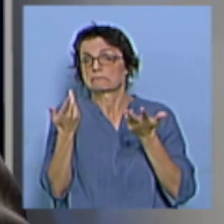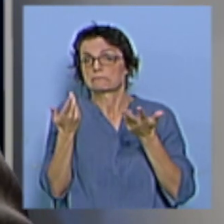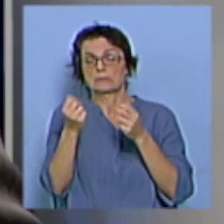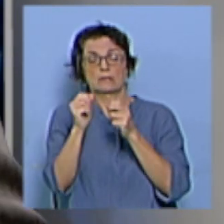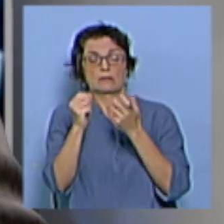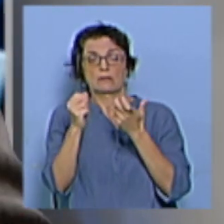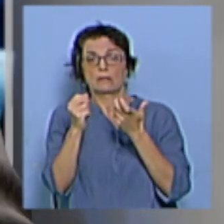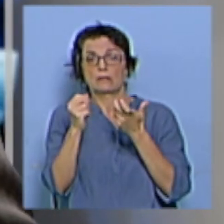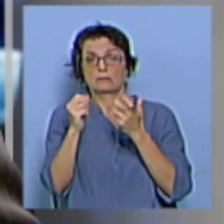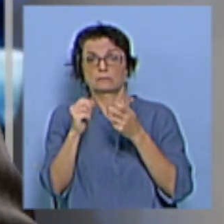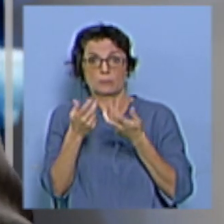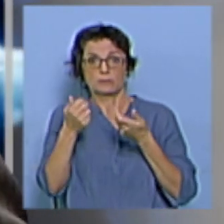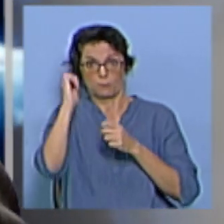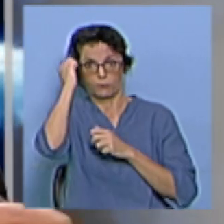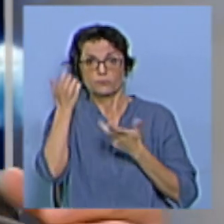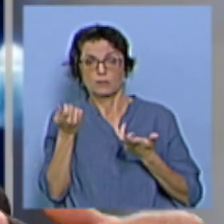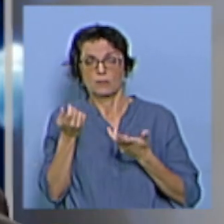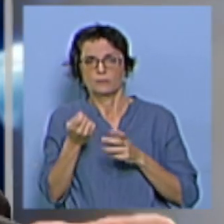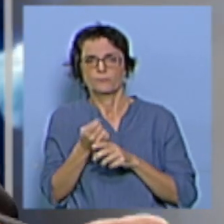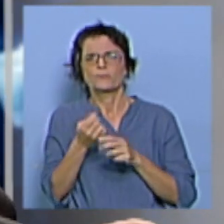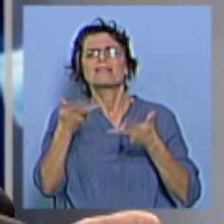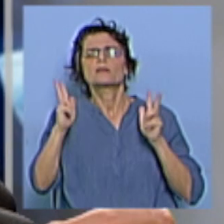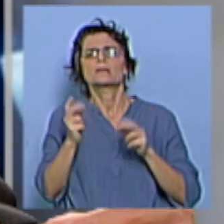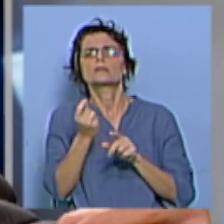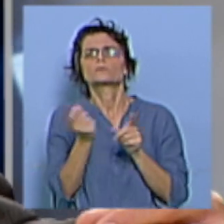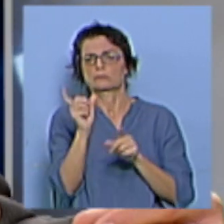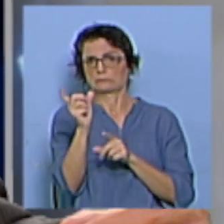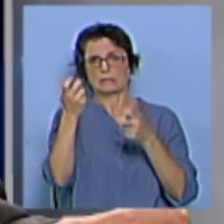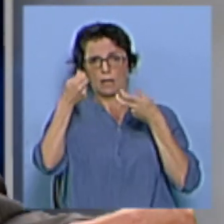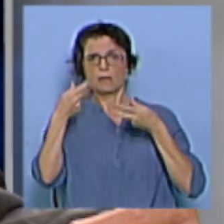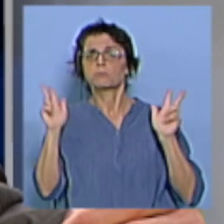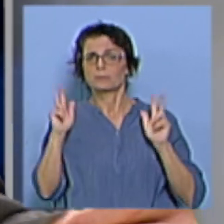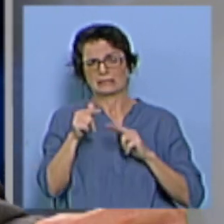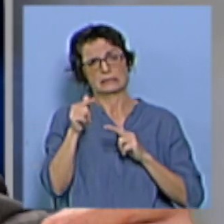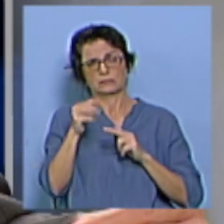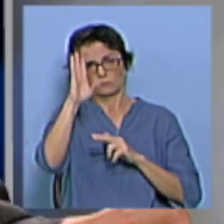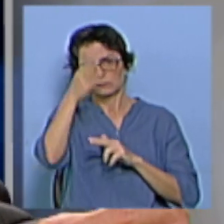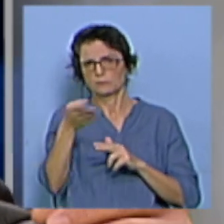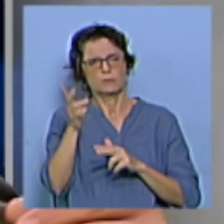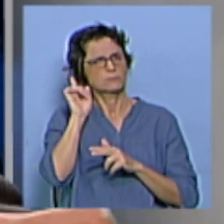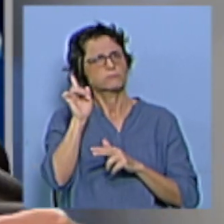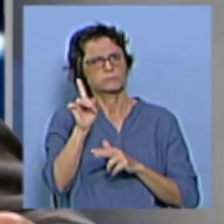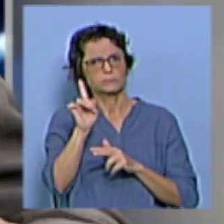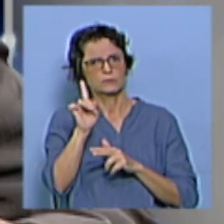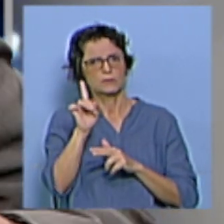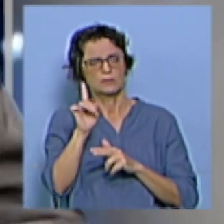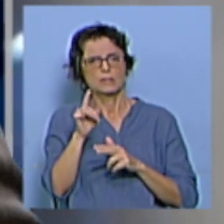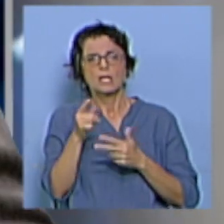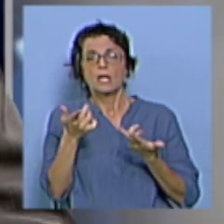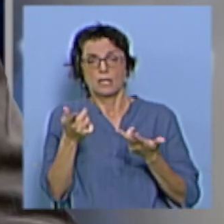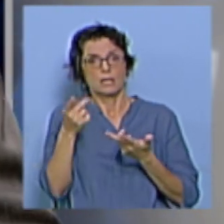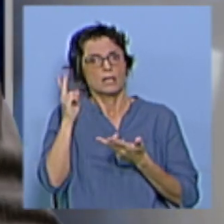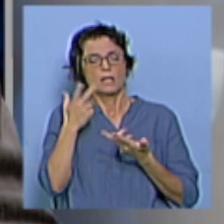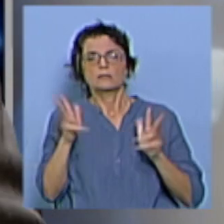de que é, porventura, o valor que, como um fio de Ariana, tem percorrido e tem justificado todos os momentos